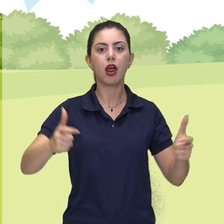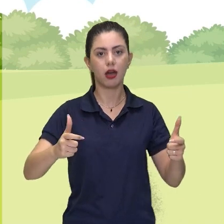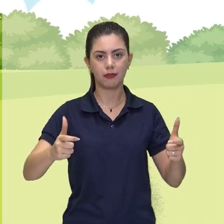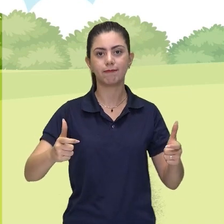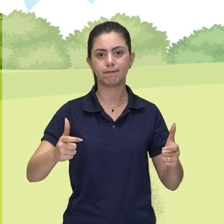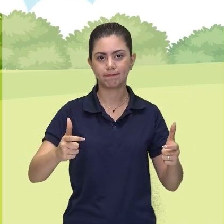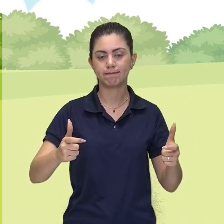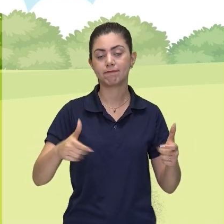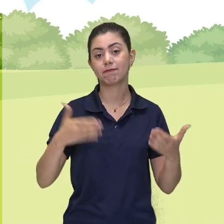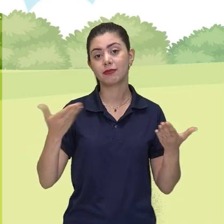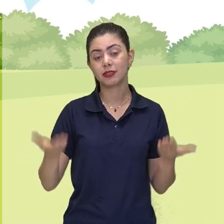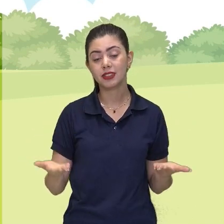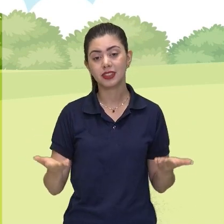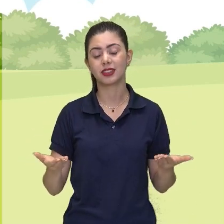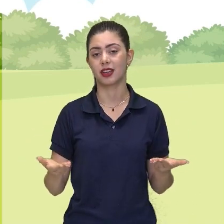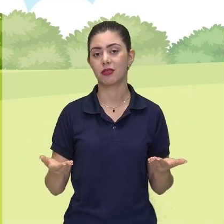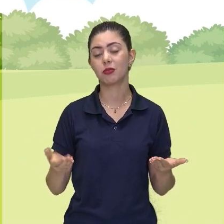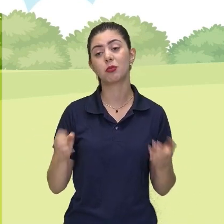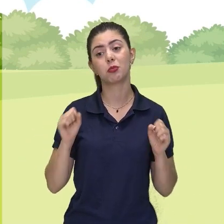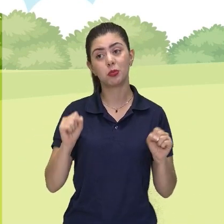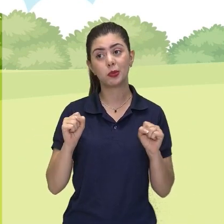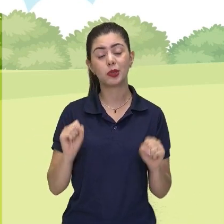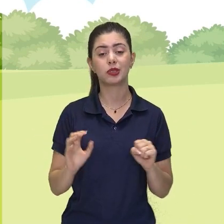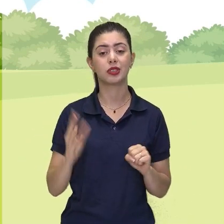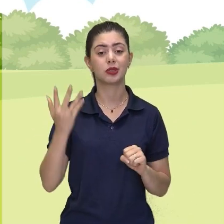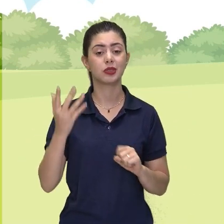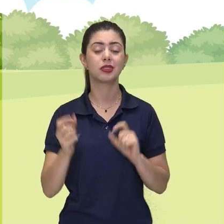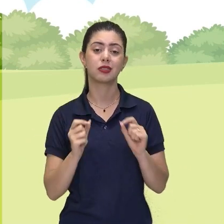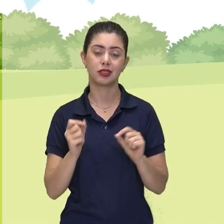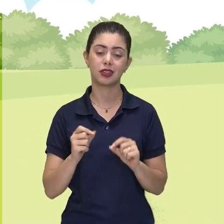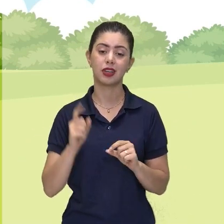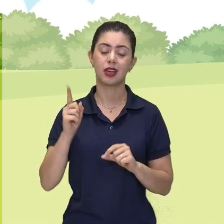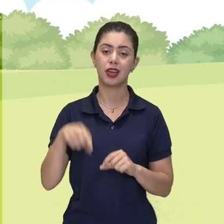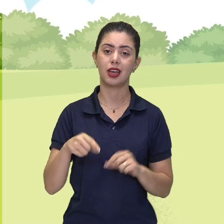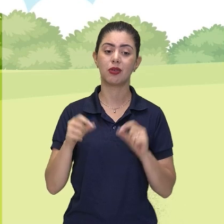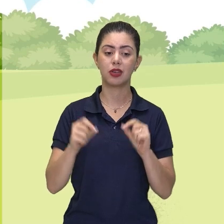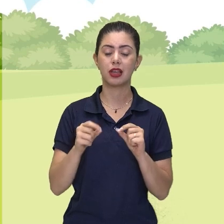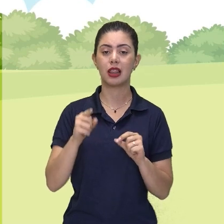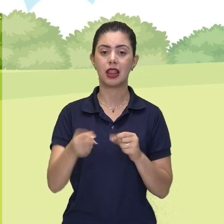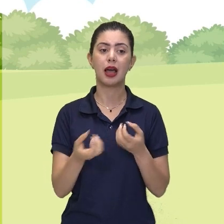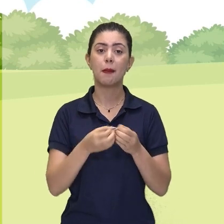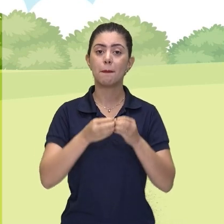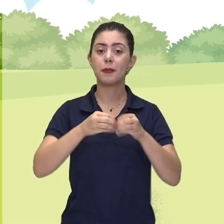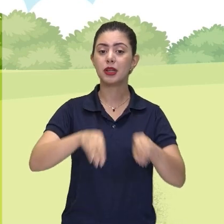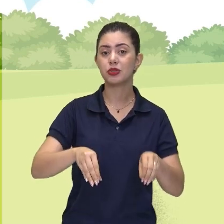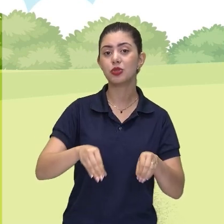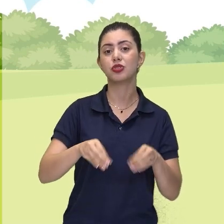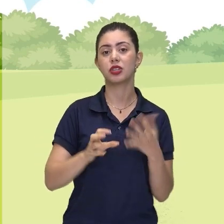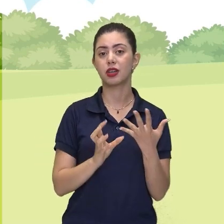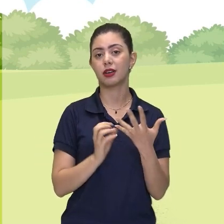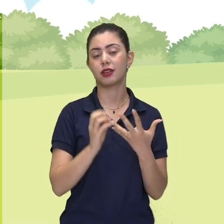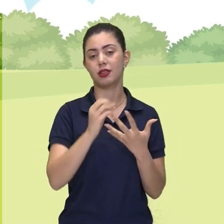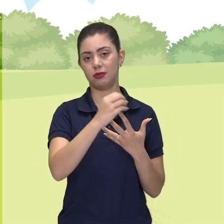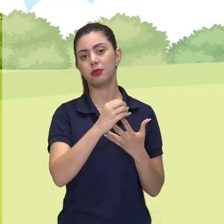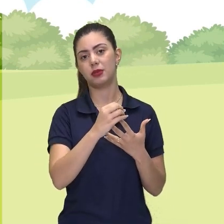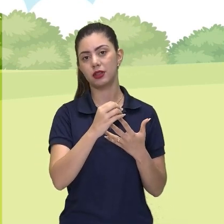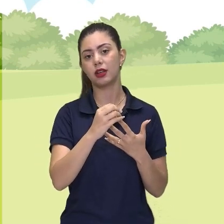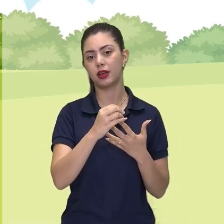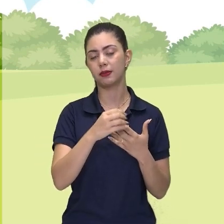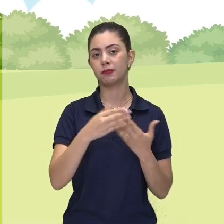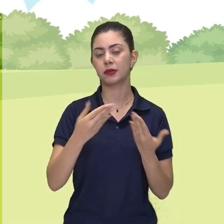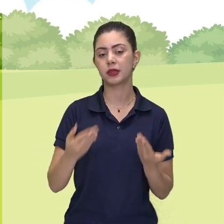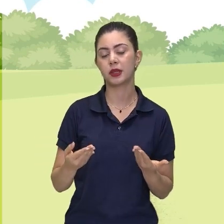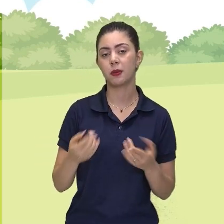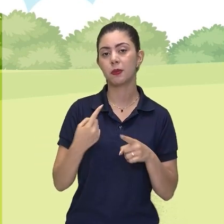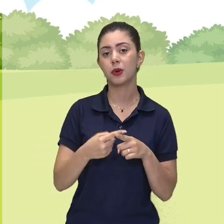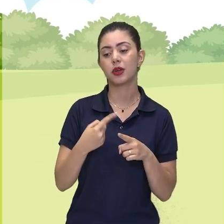tá? Então, pode acontecer esse exemplo de desequilíbrio ambiental, desequilíbrio entre as espécies,